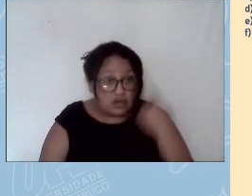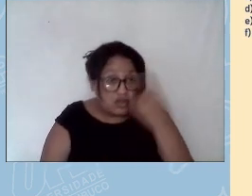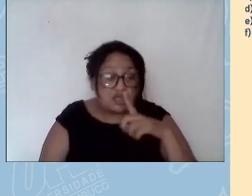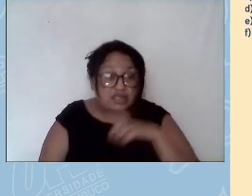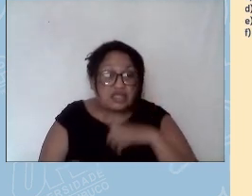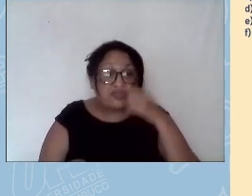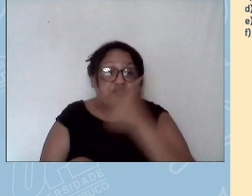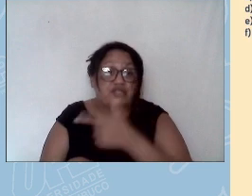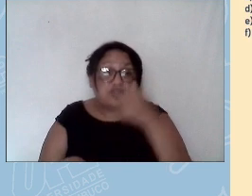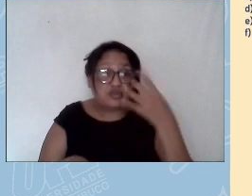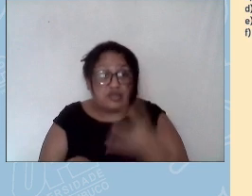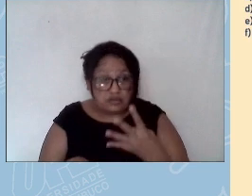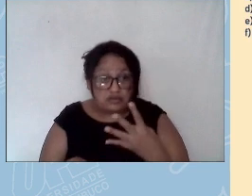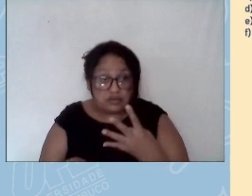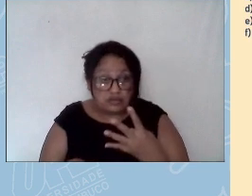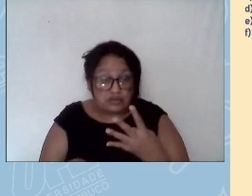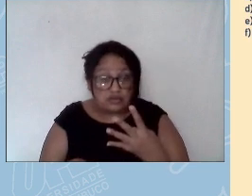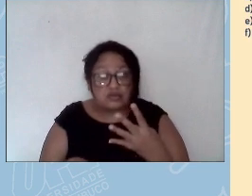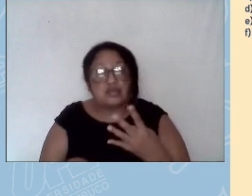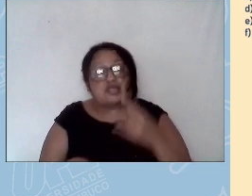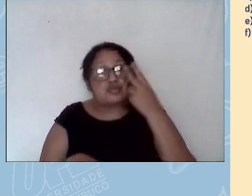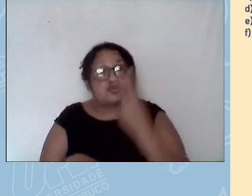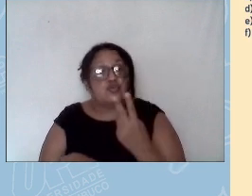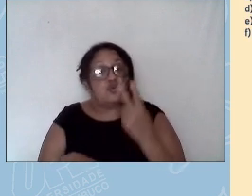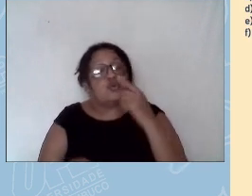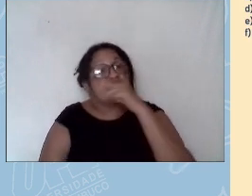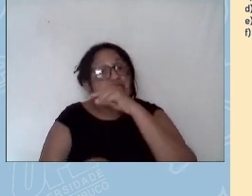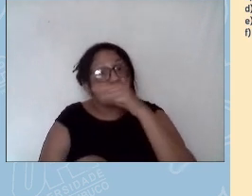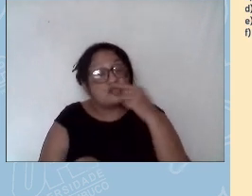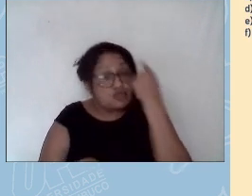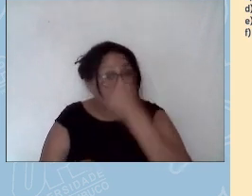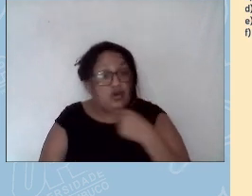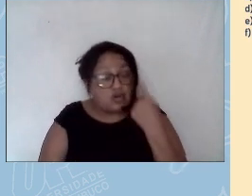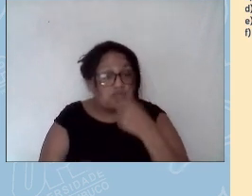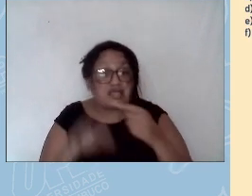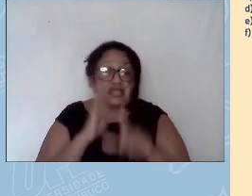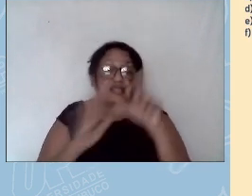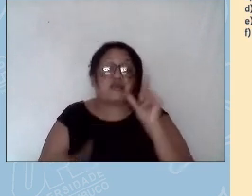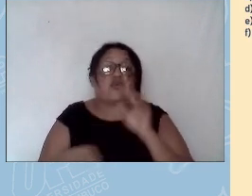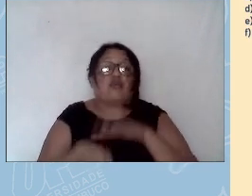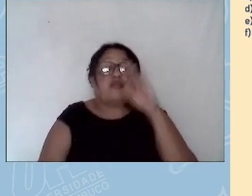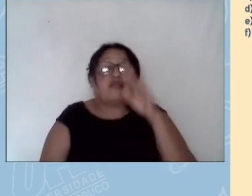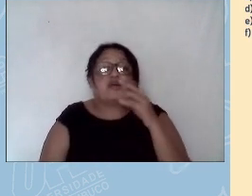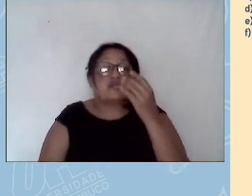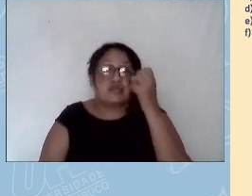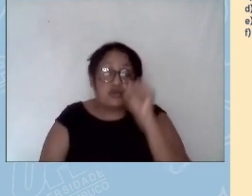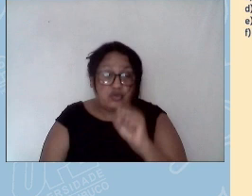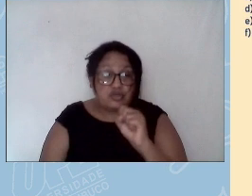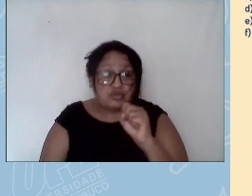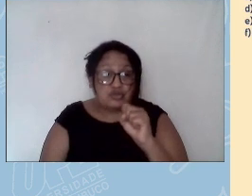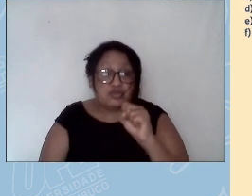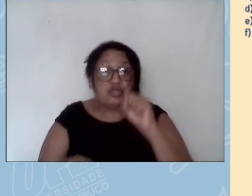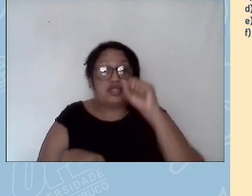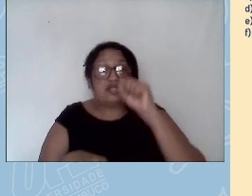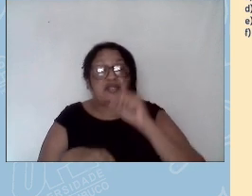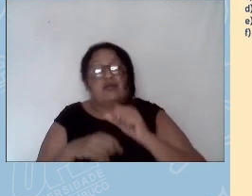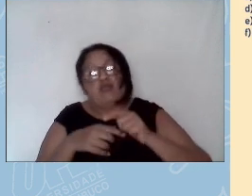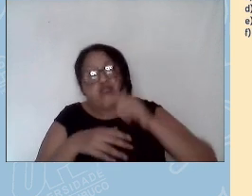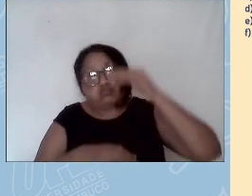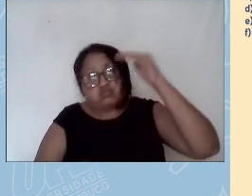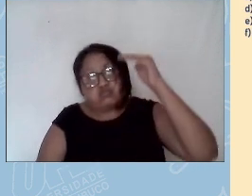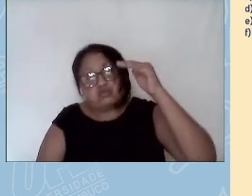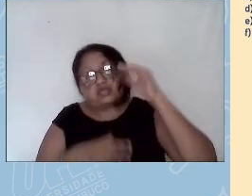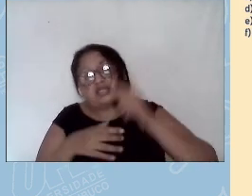e quatro litros das duas horas anteriores com mais oito litros a gente já tem trinta e dois litros